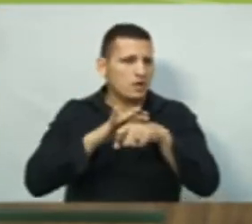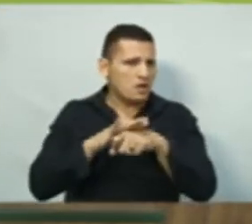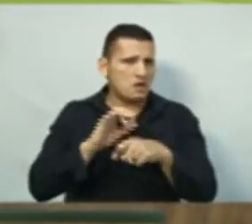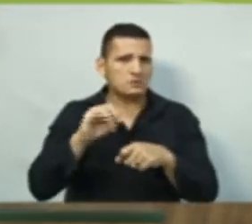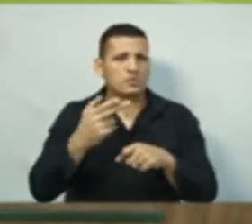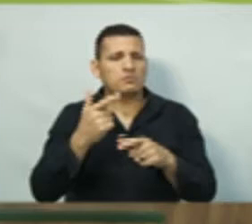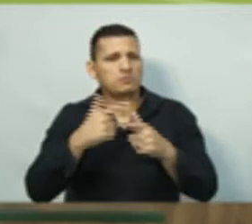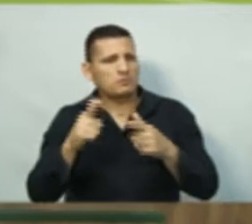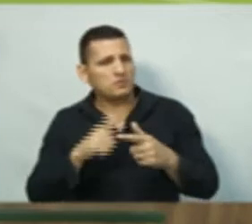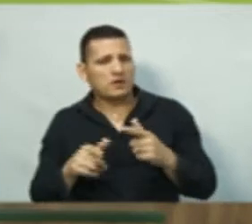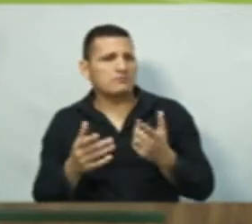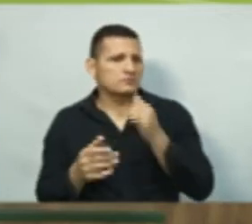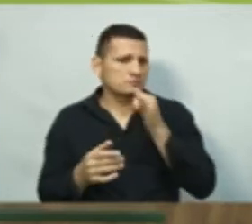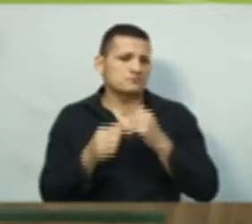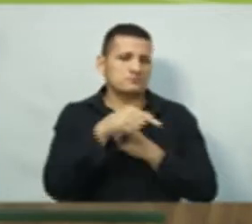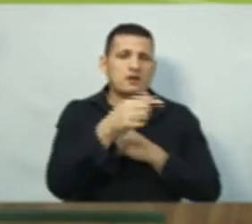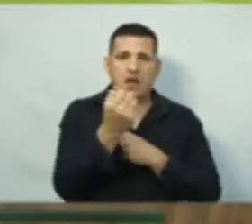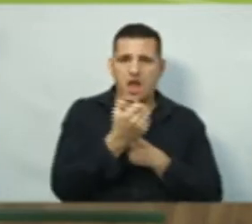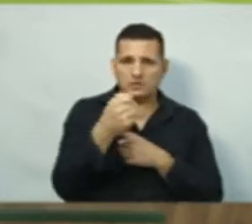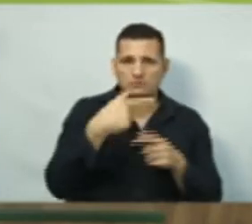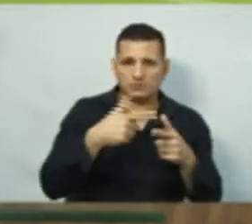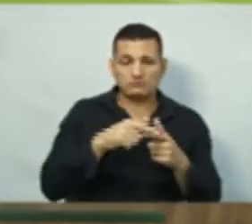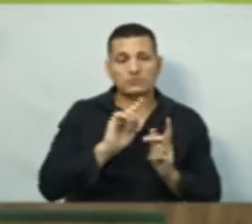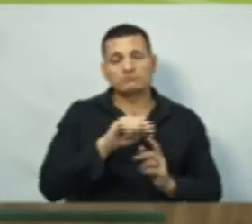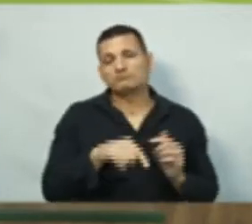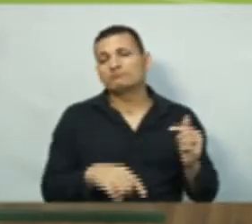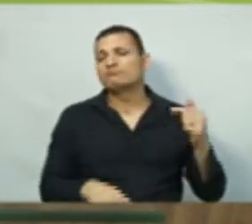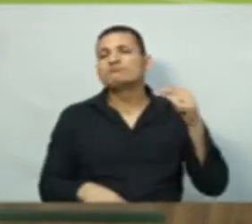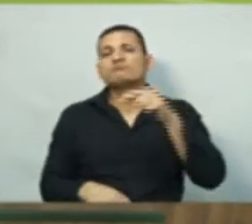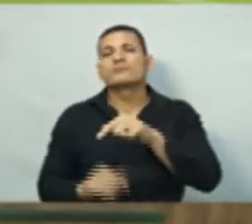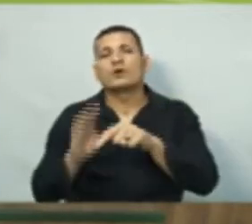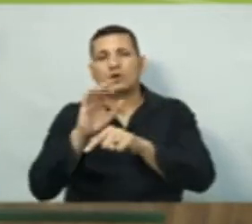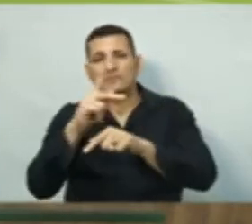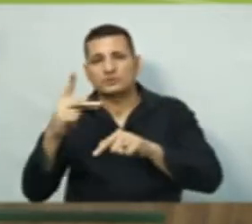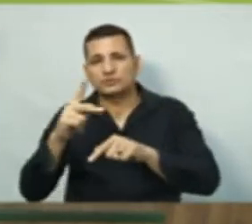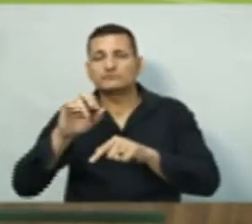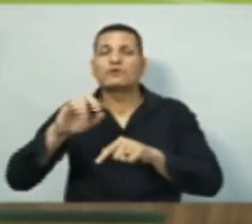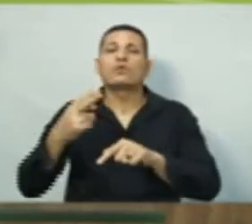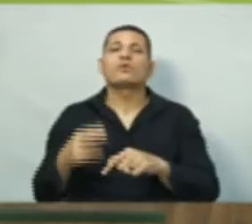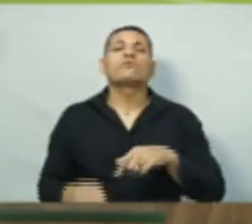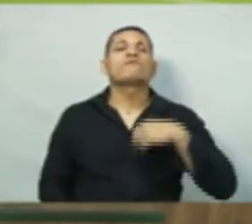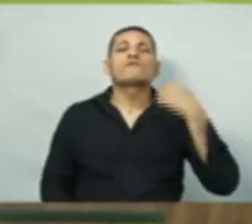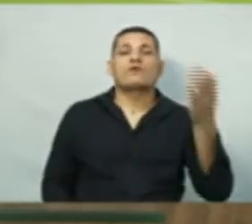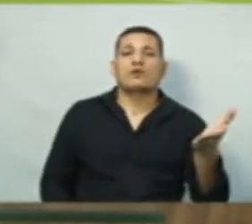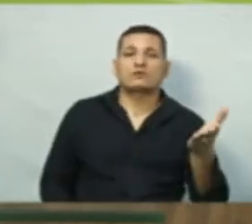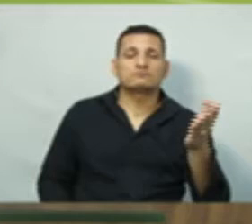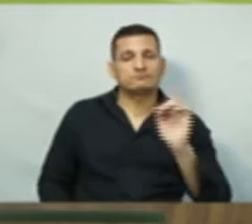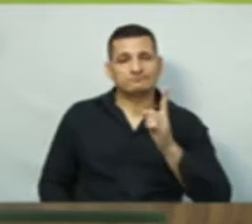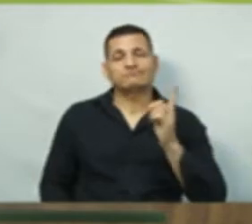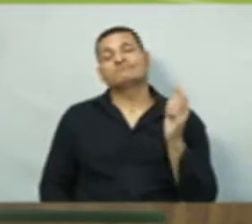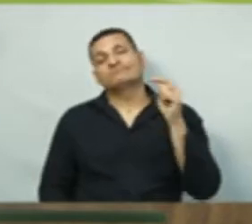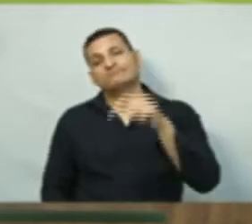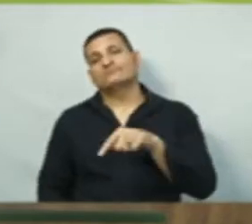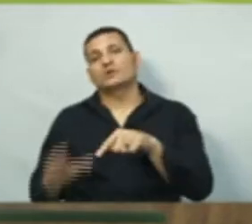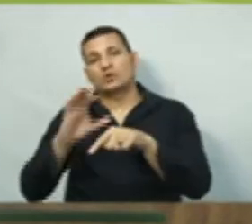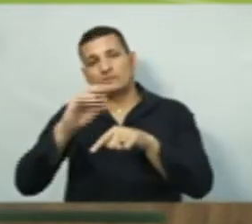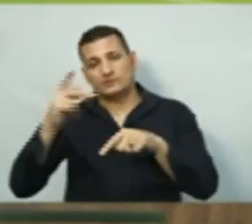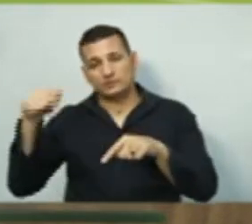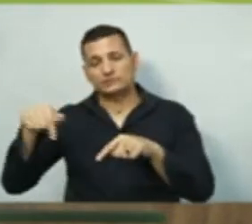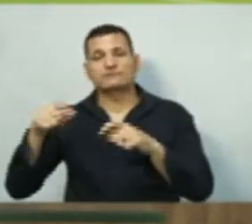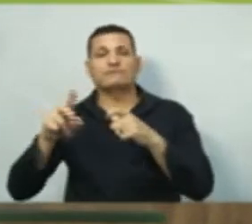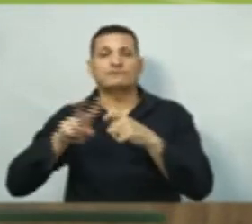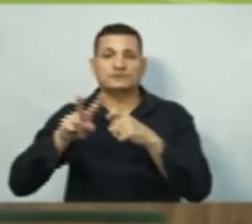que diz respeito à produção do leite, você vai buscar um veterinário fora ou vai pegar o veterinário da cooperativa? O veterinário da cooperativa, pois você